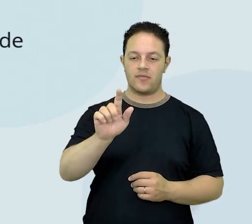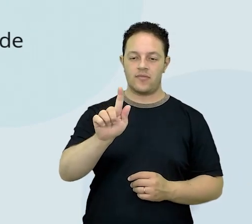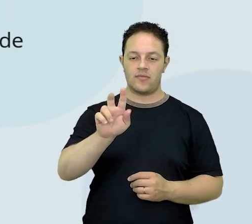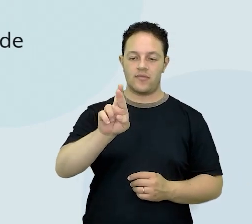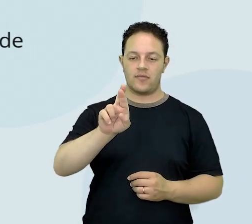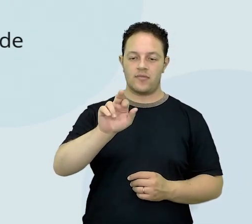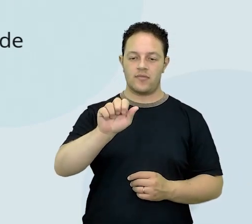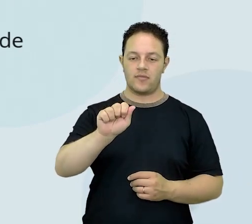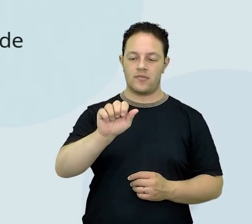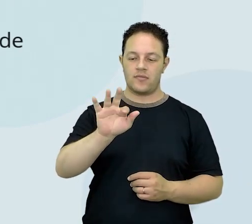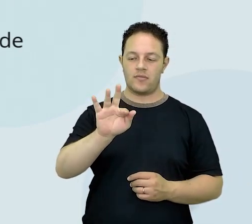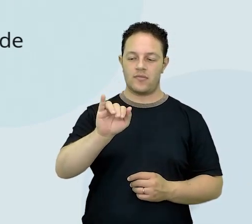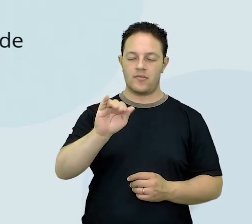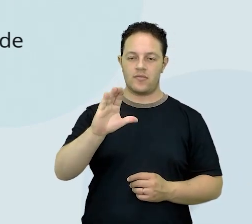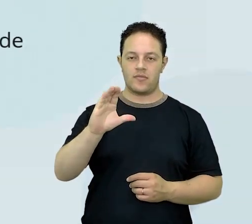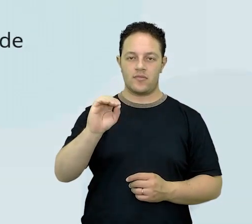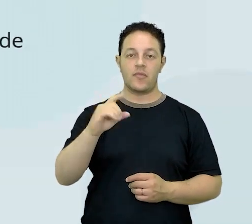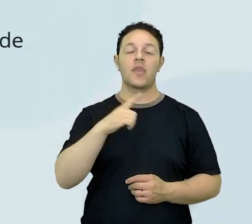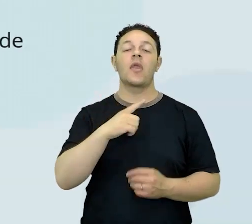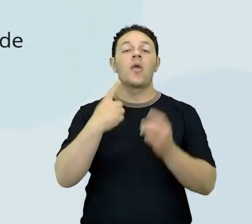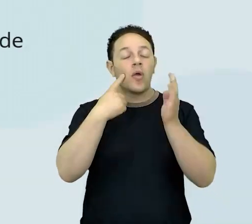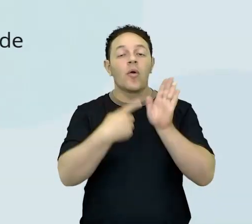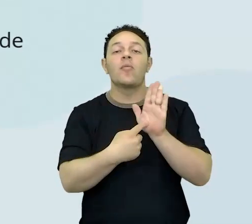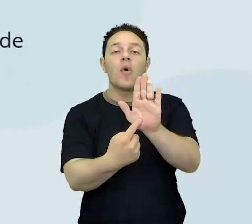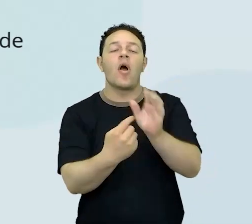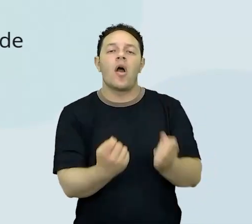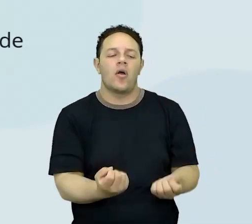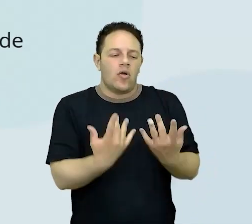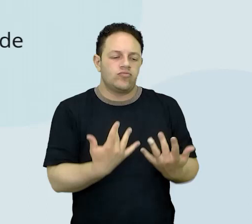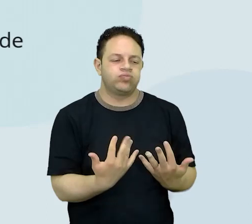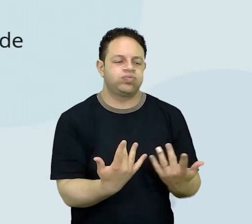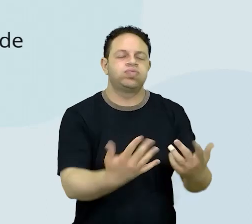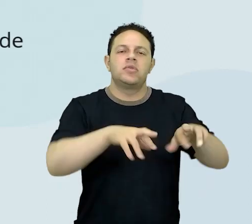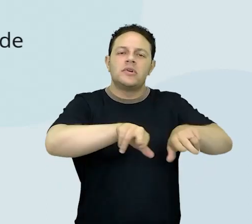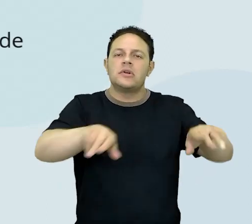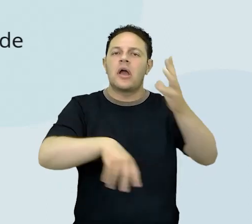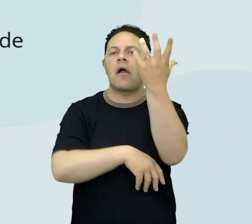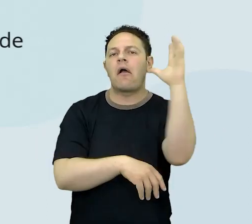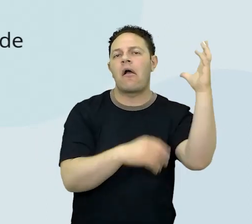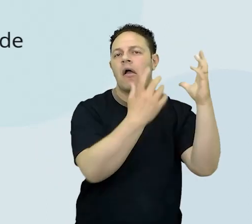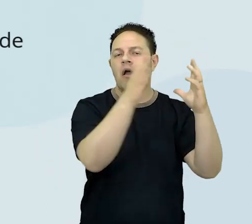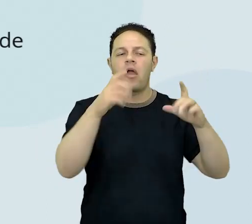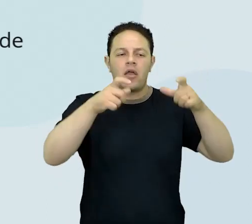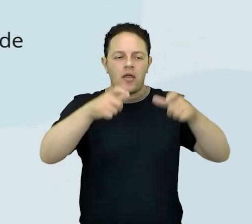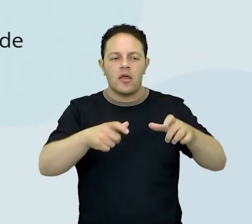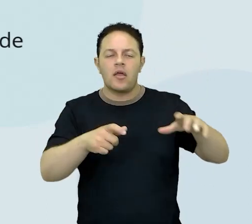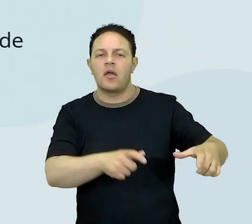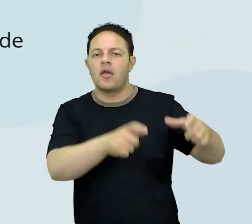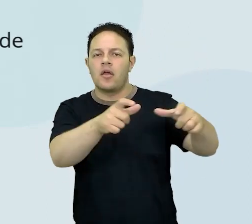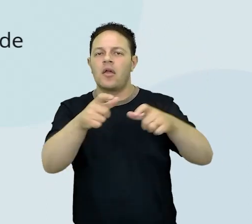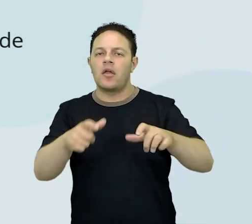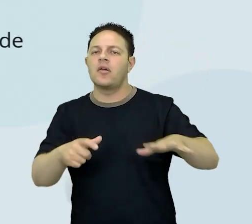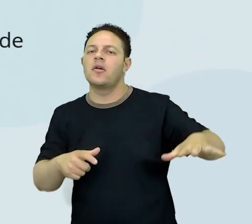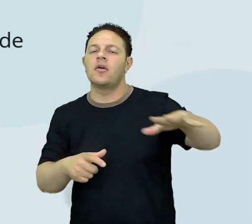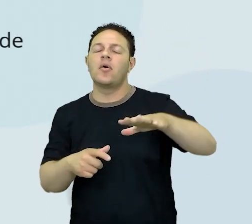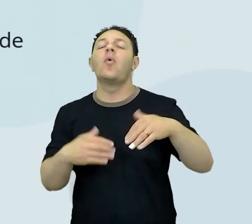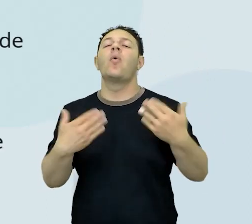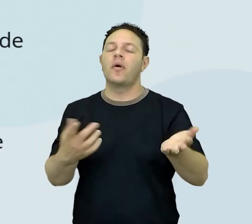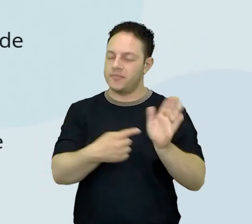biogeográficos, que apontam os tipos de vegetação que cobrem determinadas áreas, determinadas